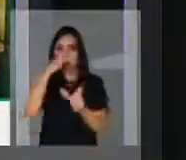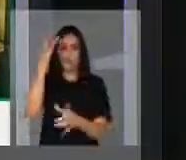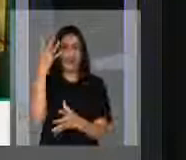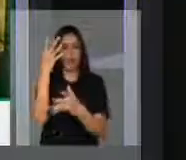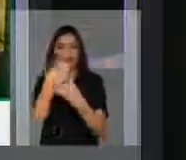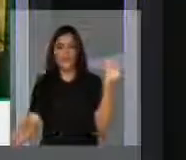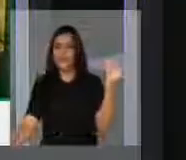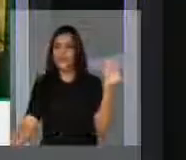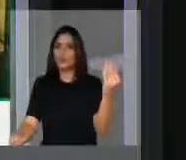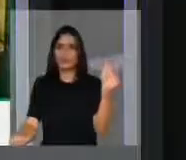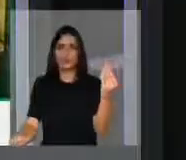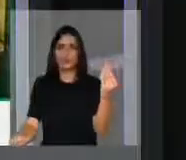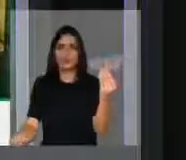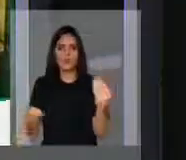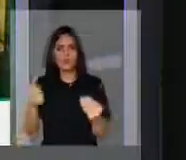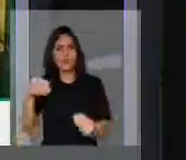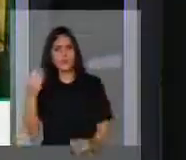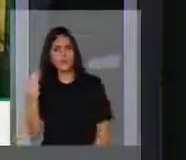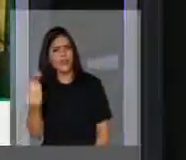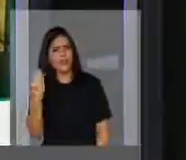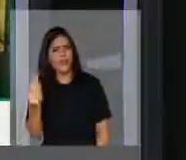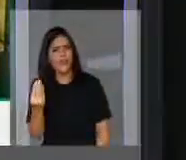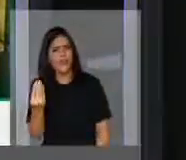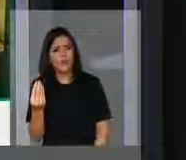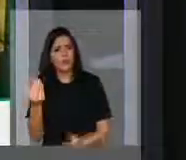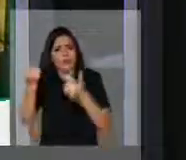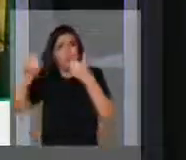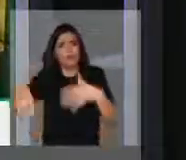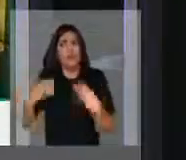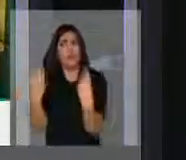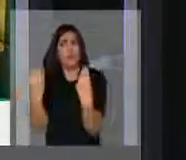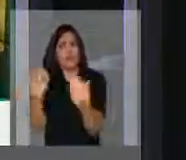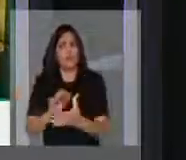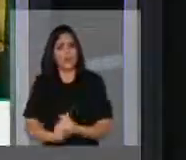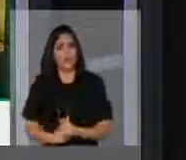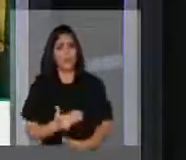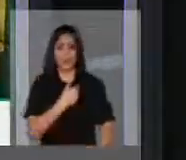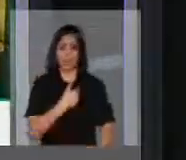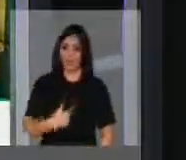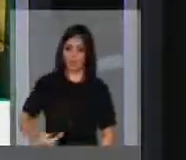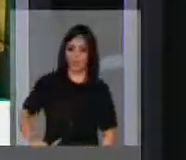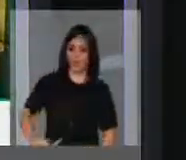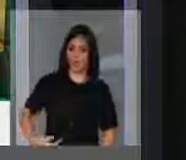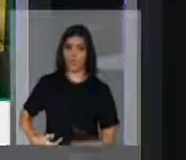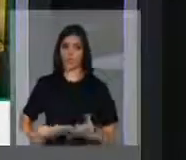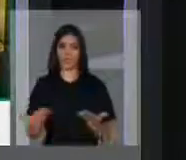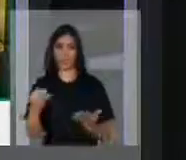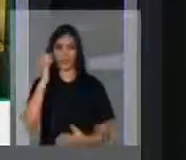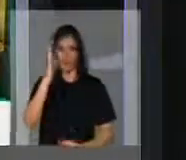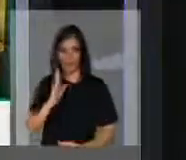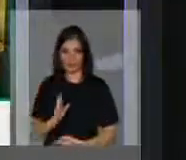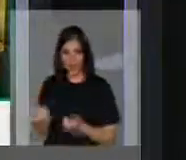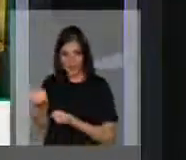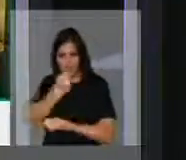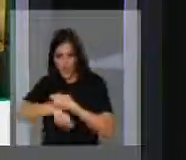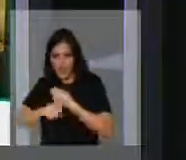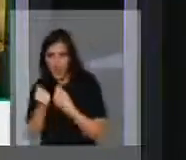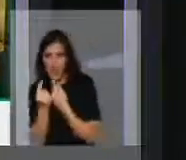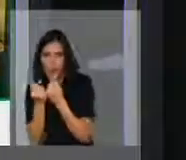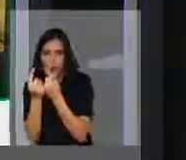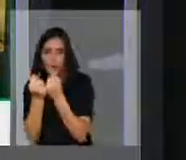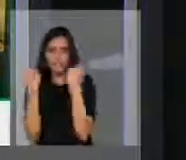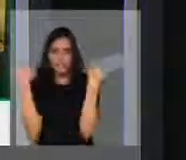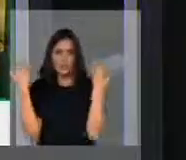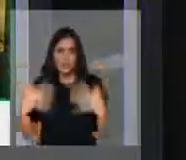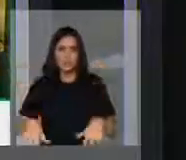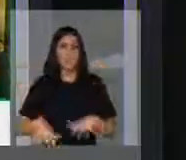desaparecidas. Isso é injustificável. Um governo, uma economia como a do Brasil, não ter isso